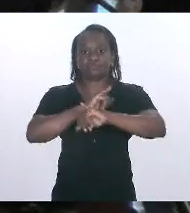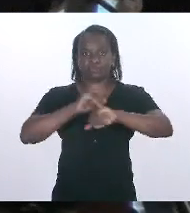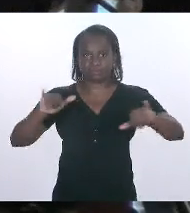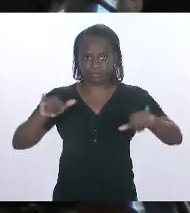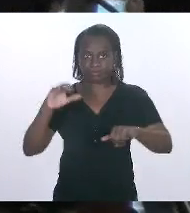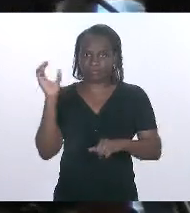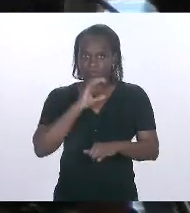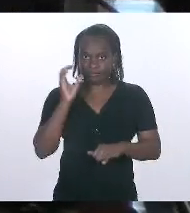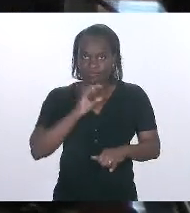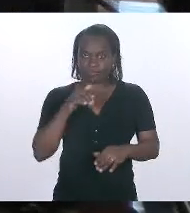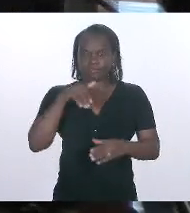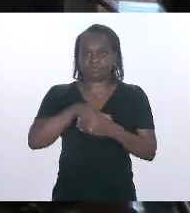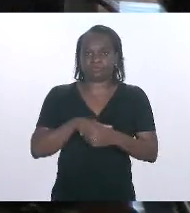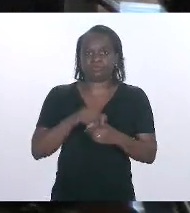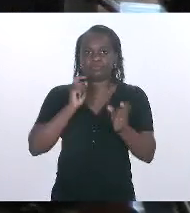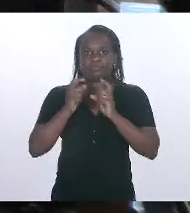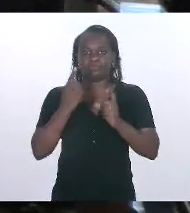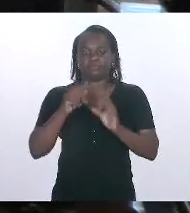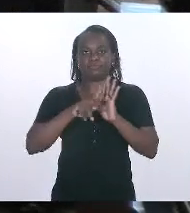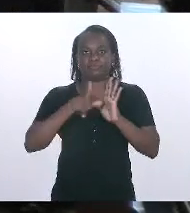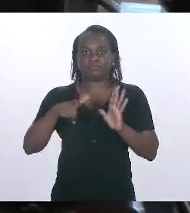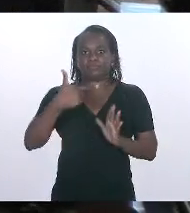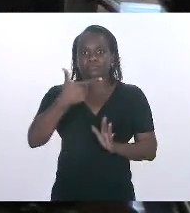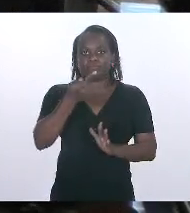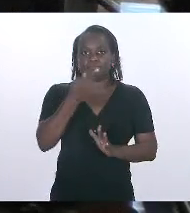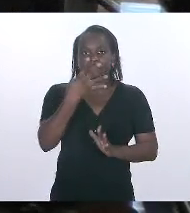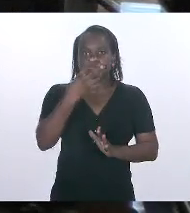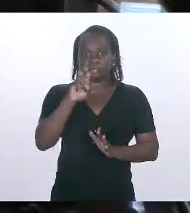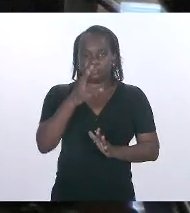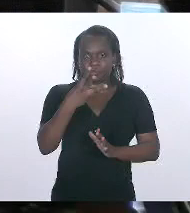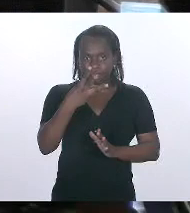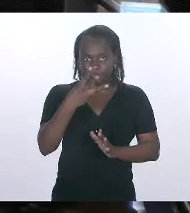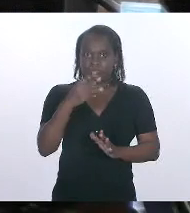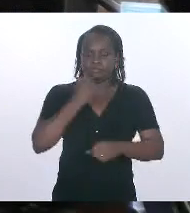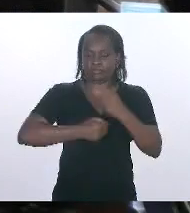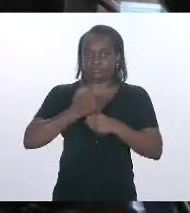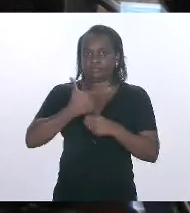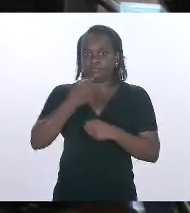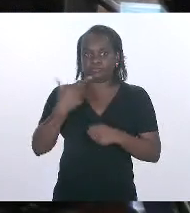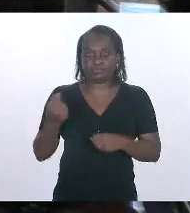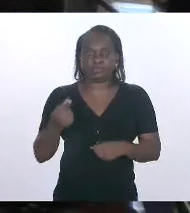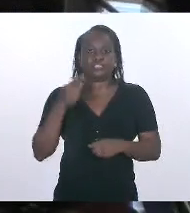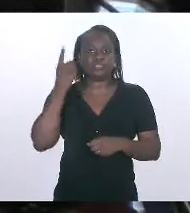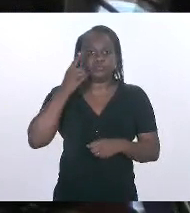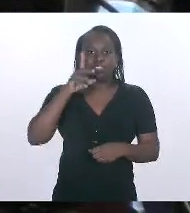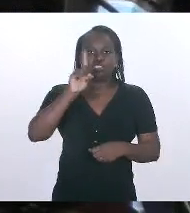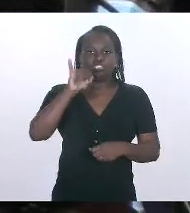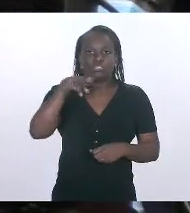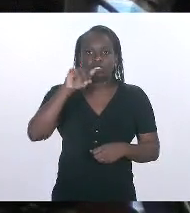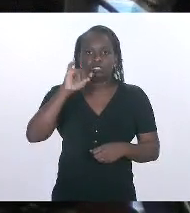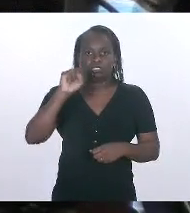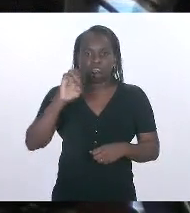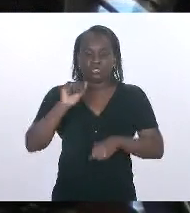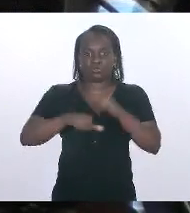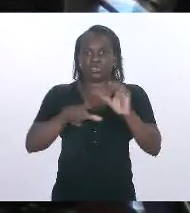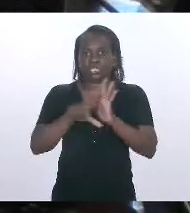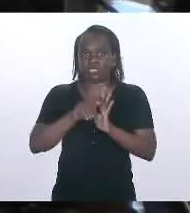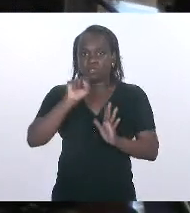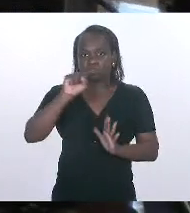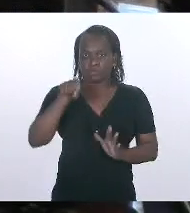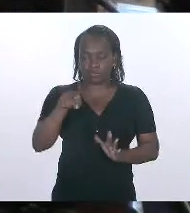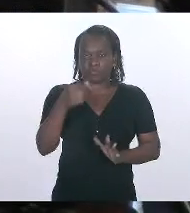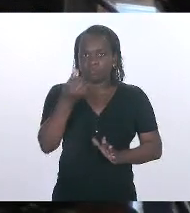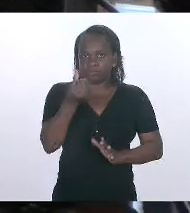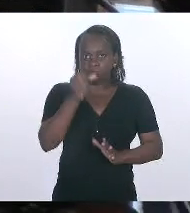Anuncio em regime de urgência em discussão única projeto de lei 2743 de 2020, de autoria do deputado Dionísio Lins, que altera a lei